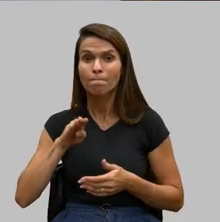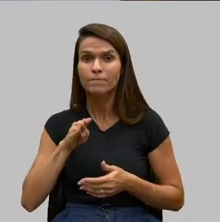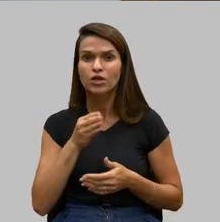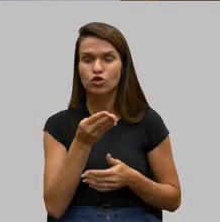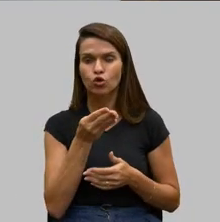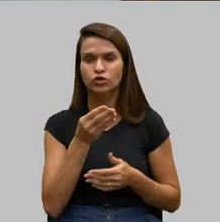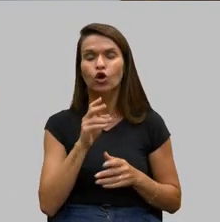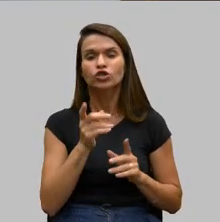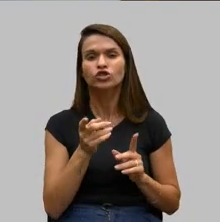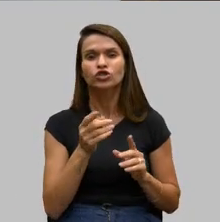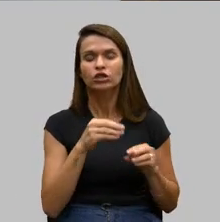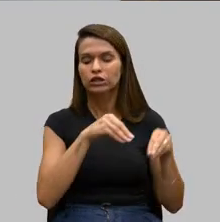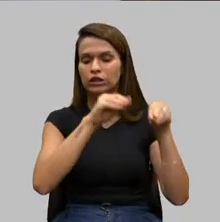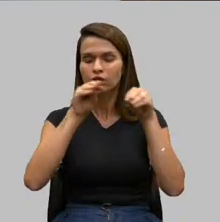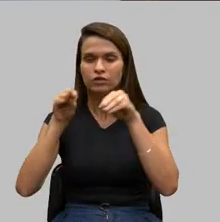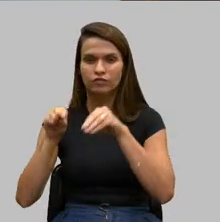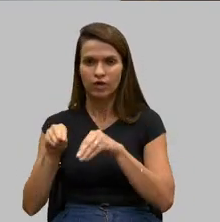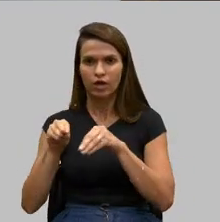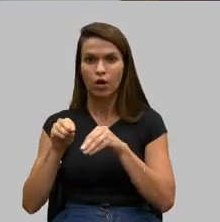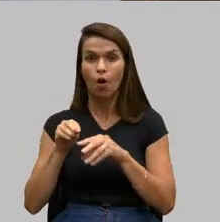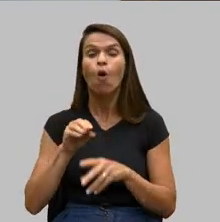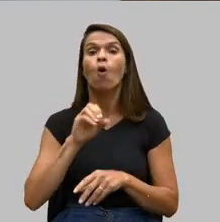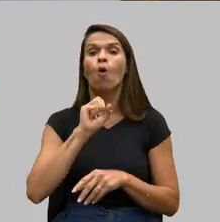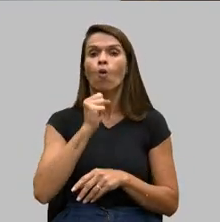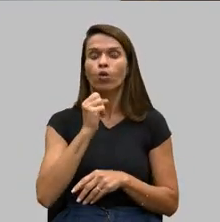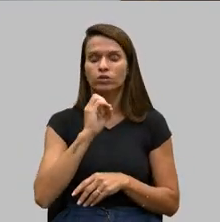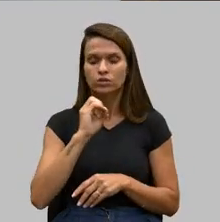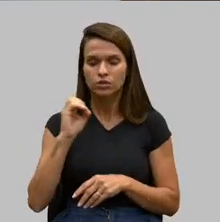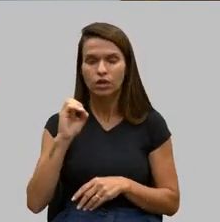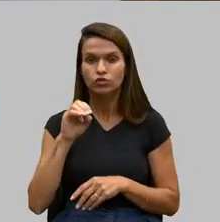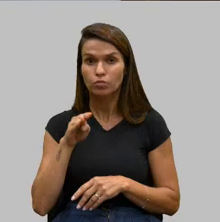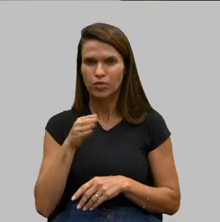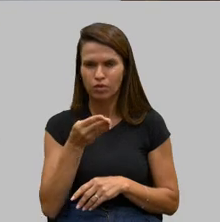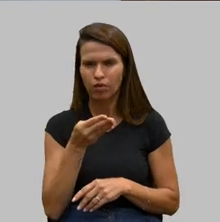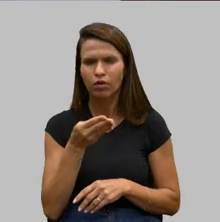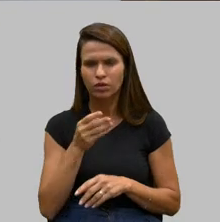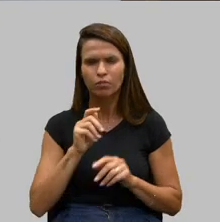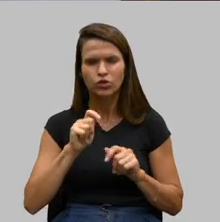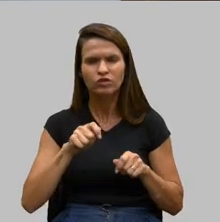transferência 800 bilhões pagaria muita